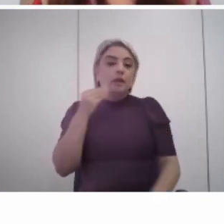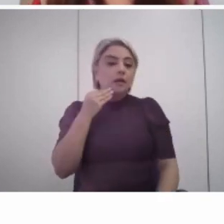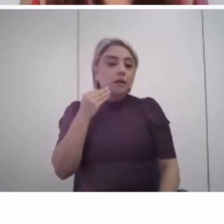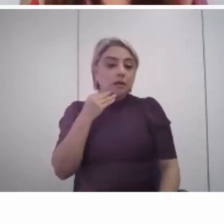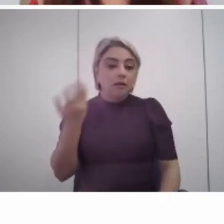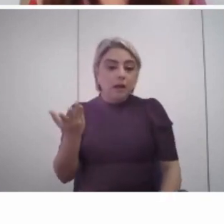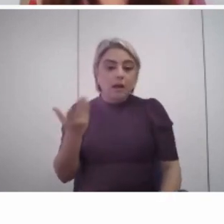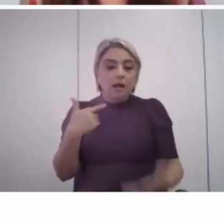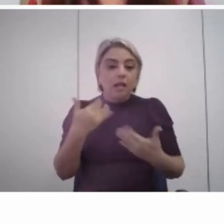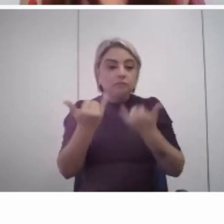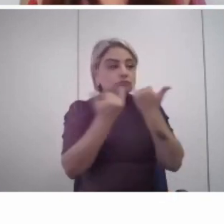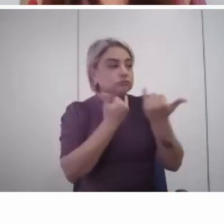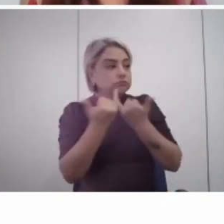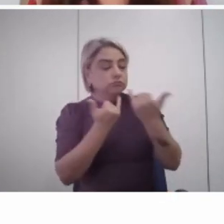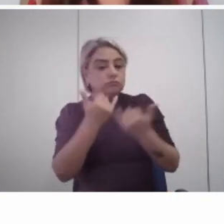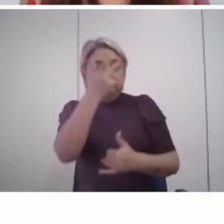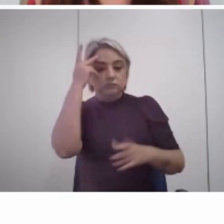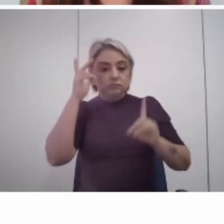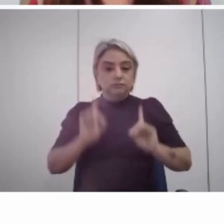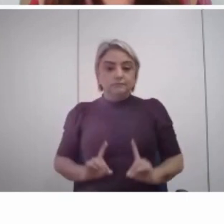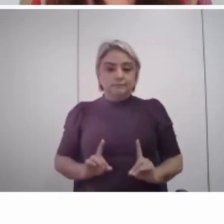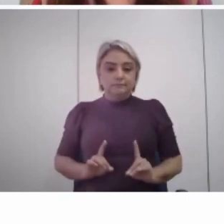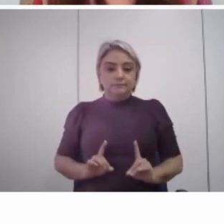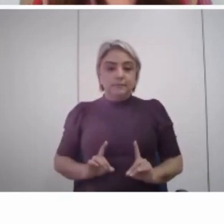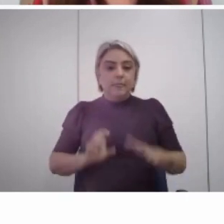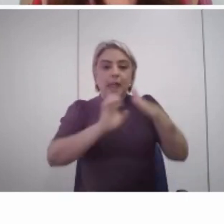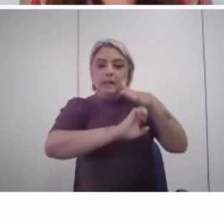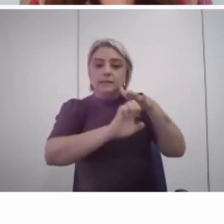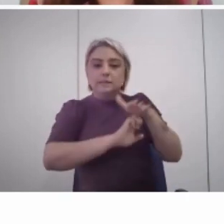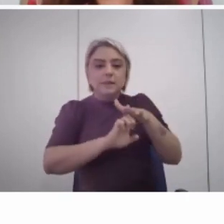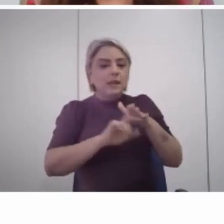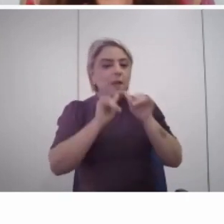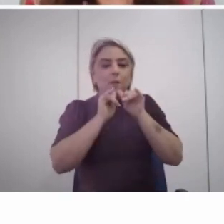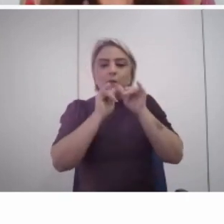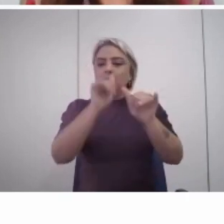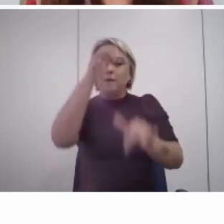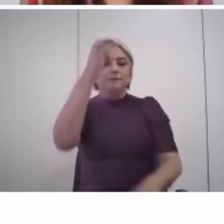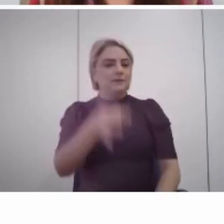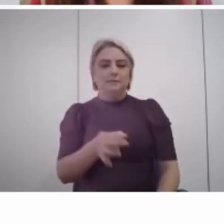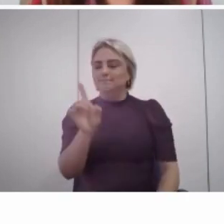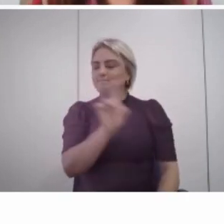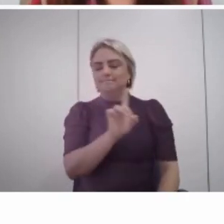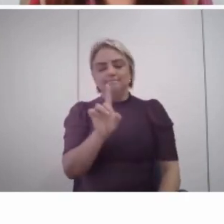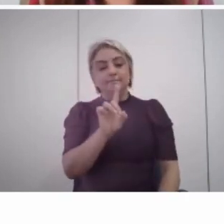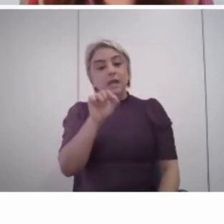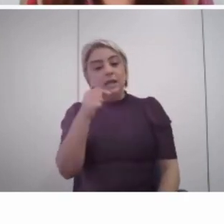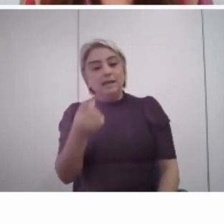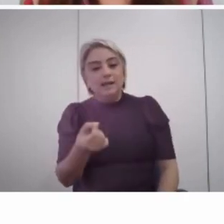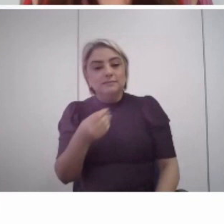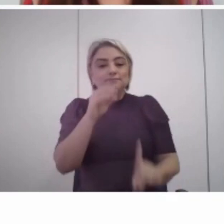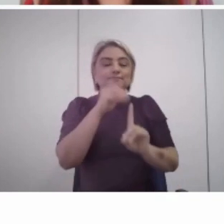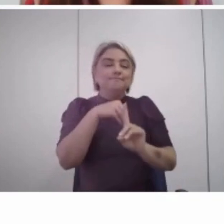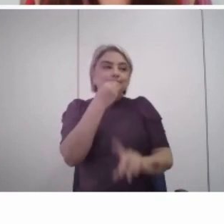na prestação dessas informações sobre as pessoas com deficiência. As empresas não estão informando corretamente, né? E essa fragilidade